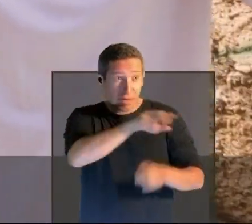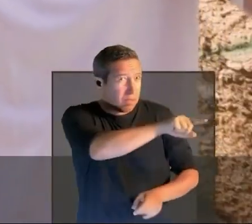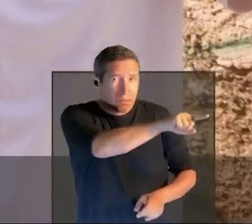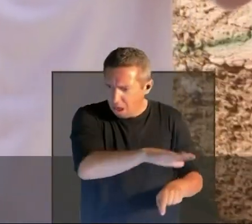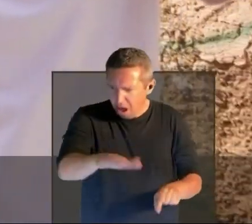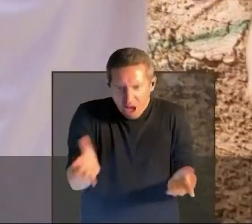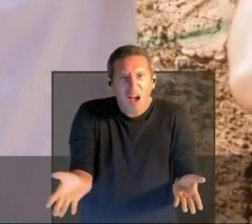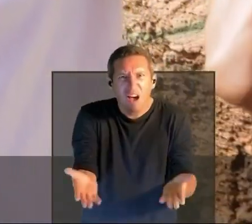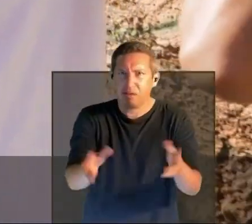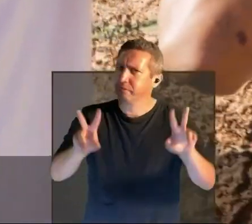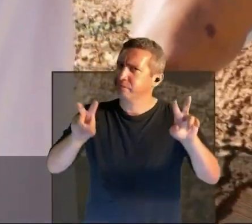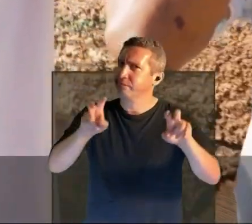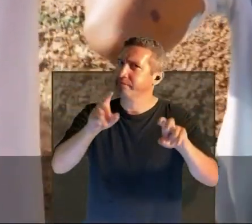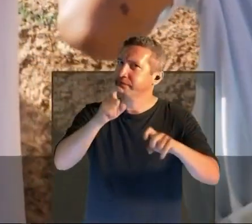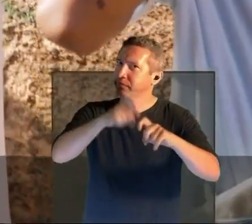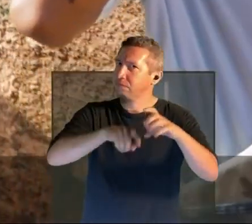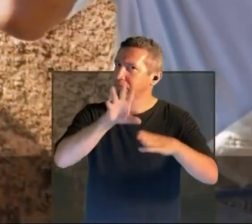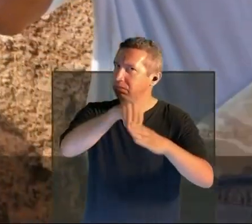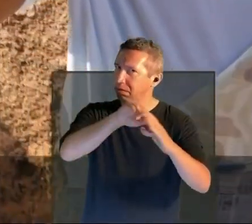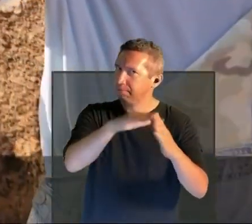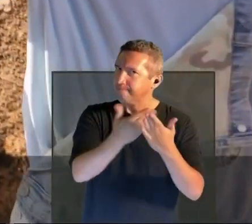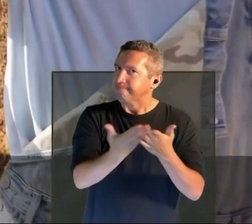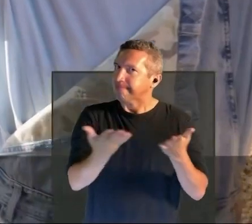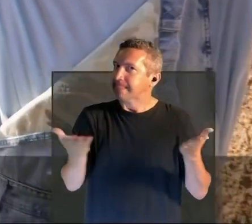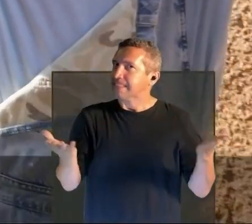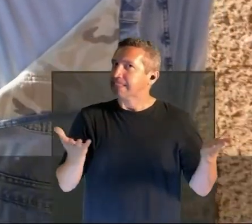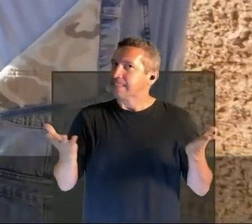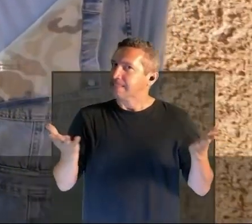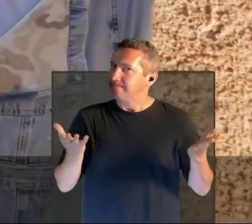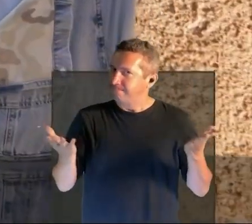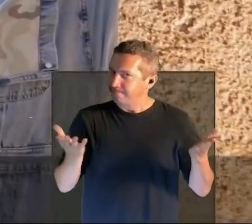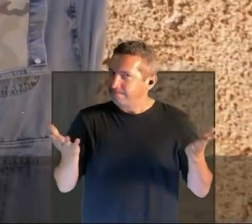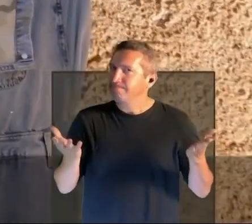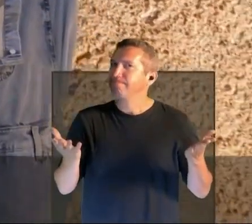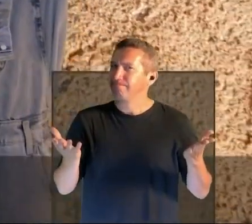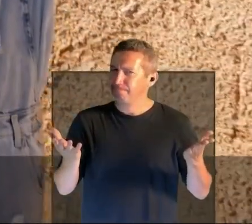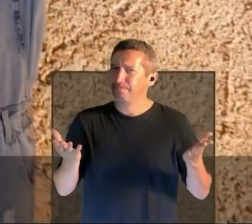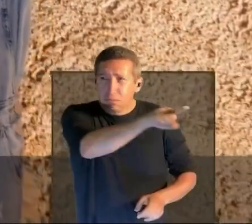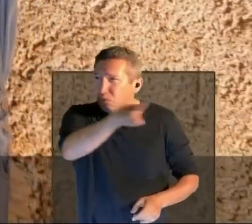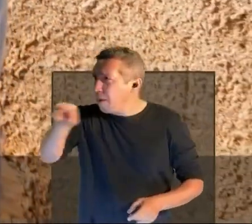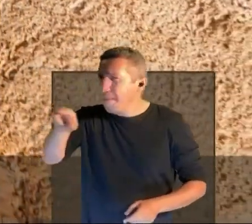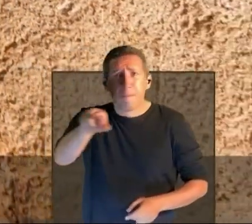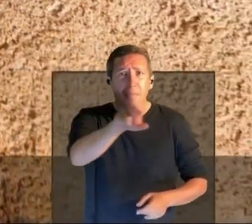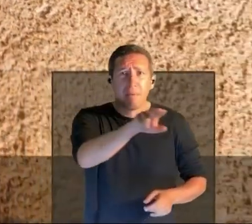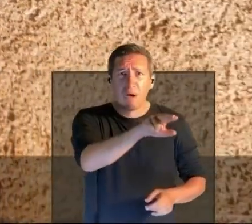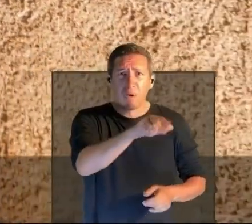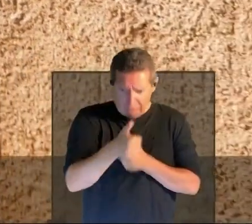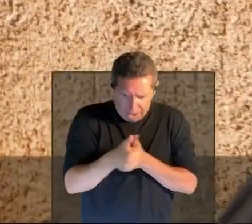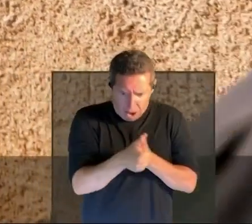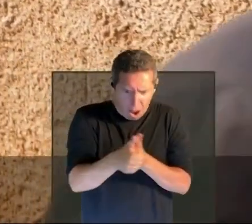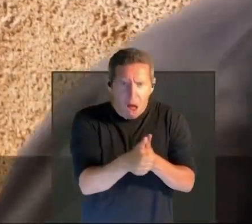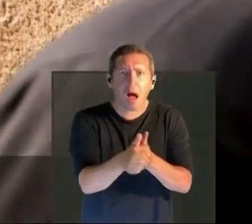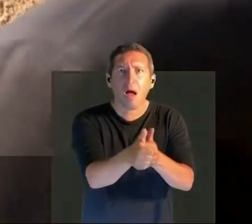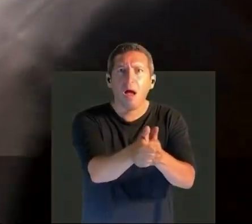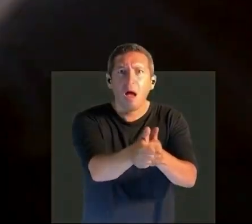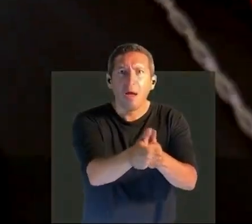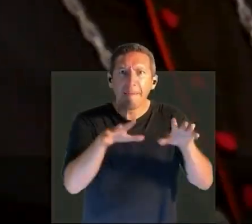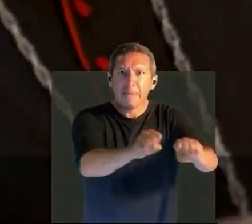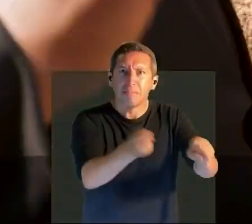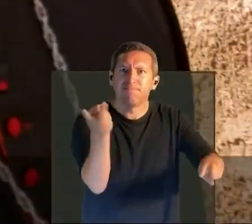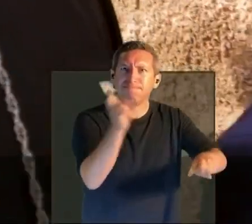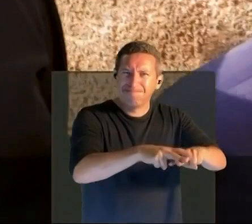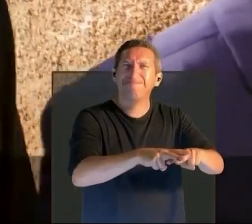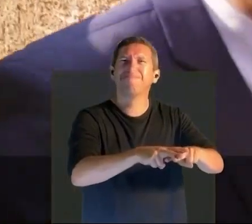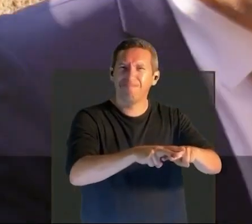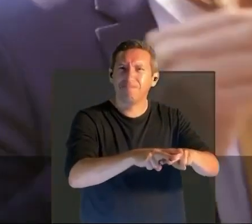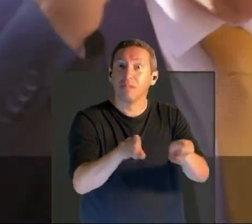sexualizando nossas crianças nas escolas brasileiras. Ninguém quis ver, mas nossos irmãos cristãos são perseguidos e